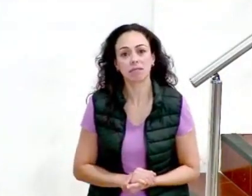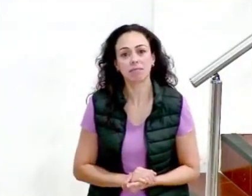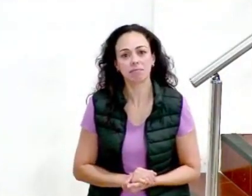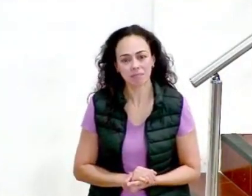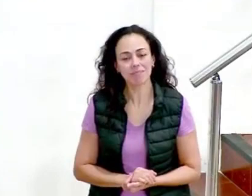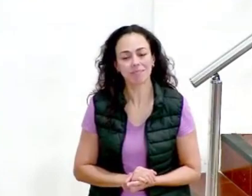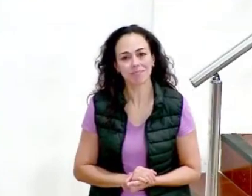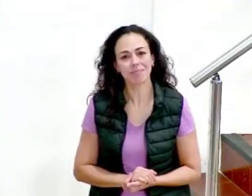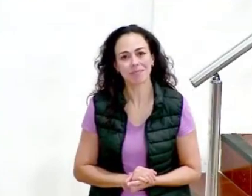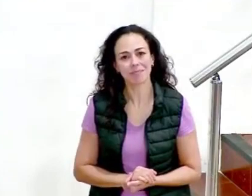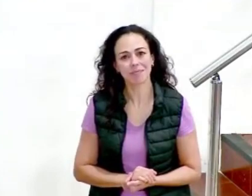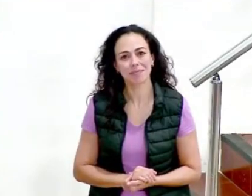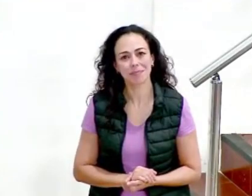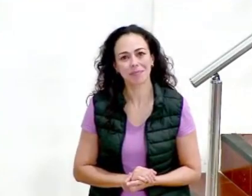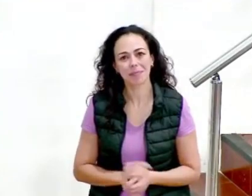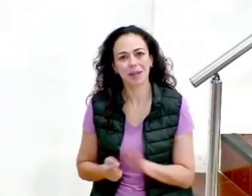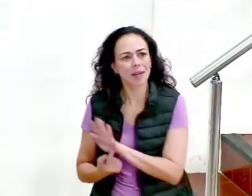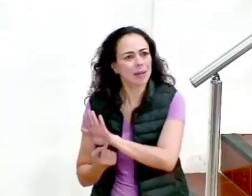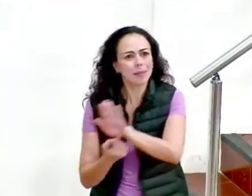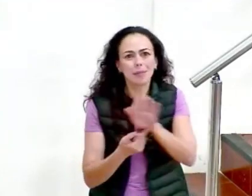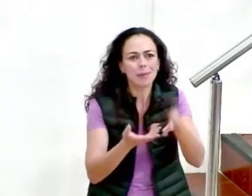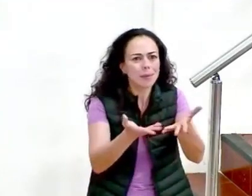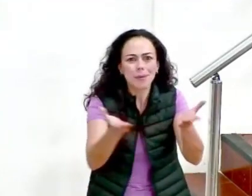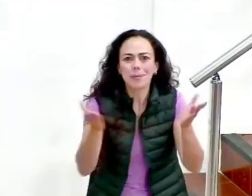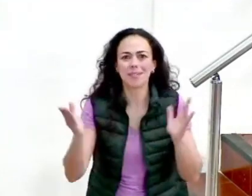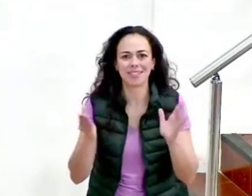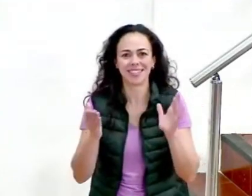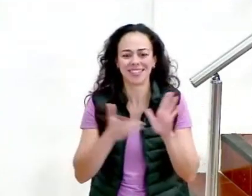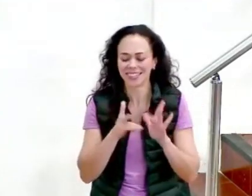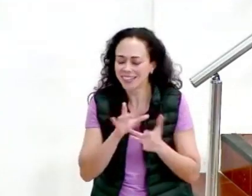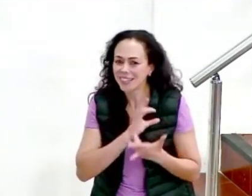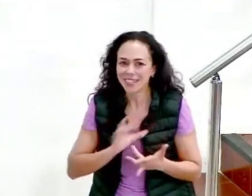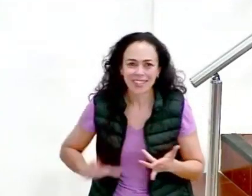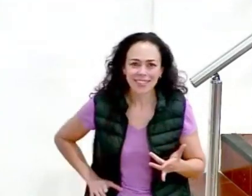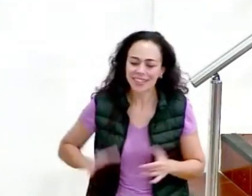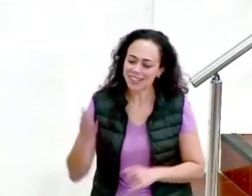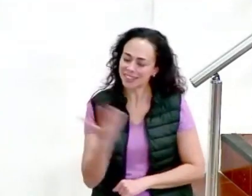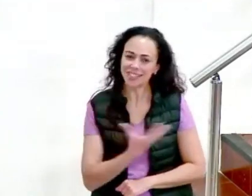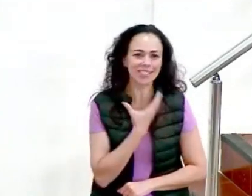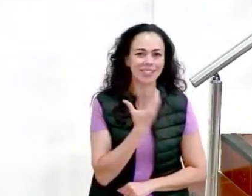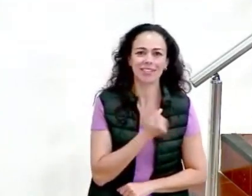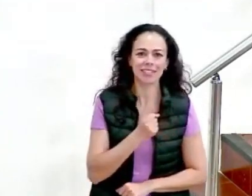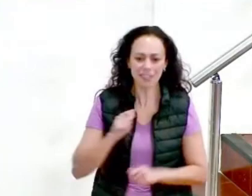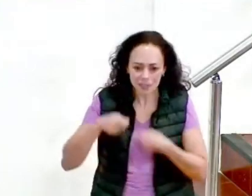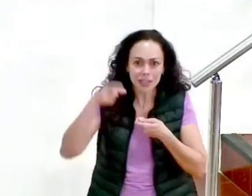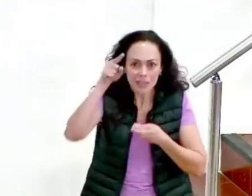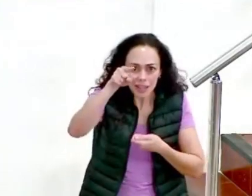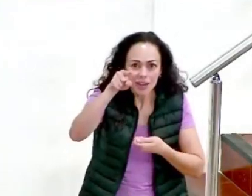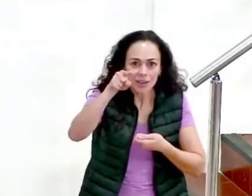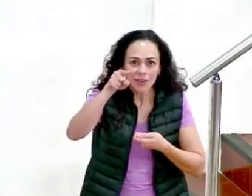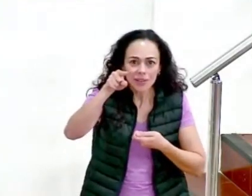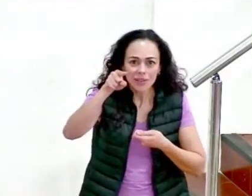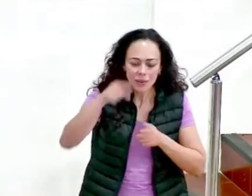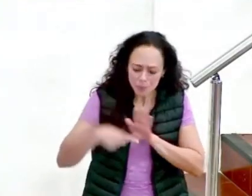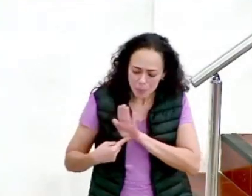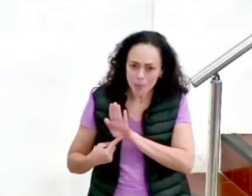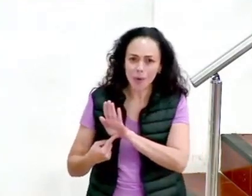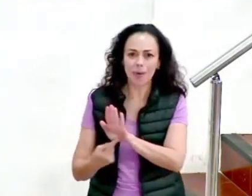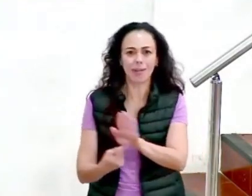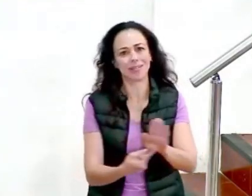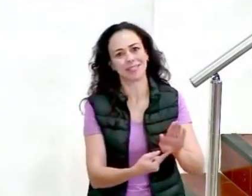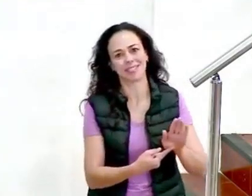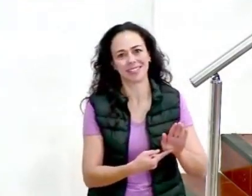Busque revelar o benefício da cruz, o benefício da salvação nos seus relacionamentos